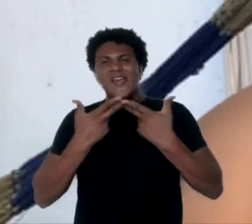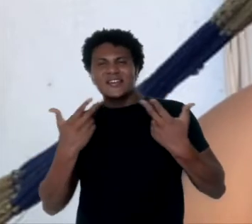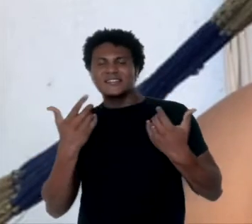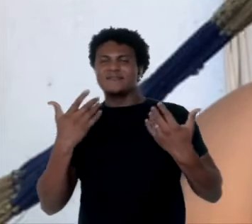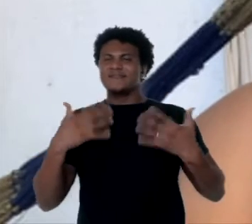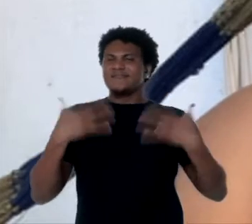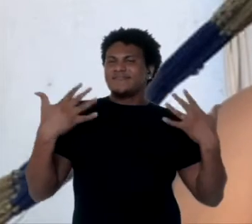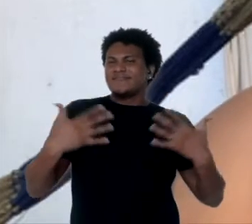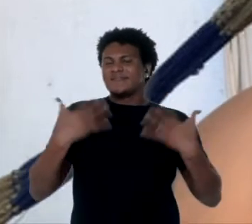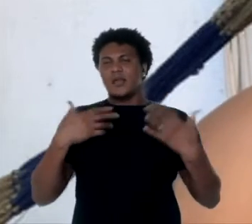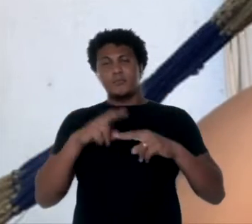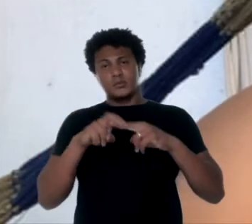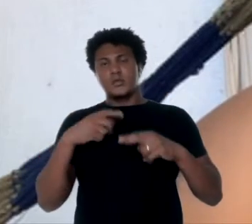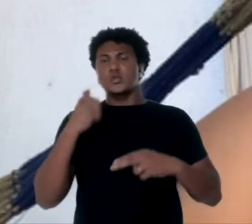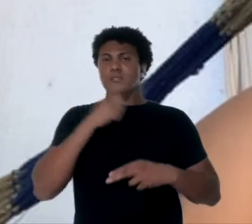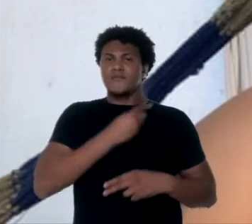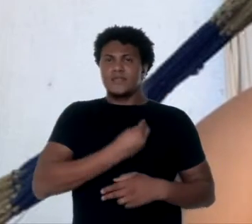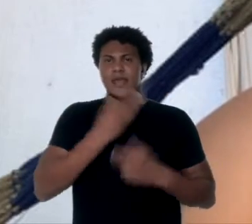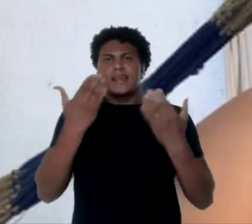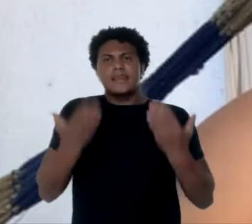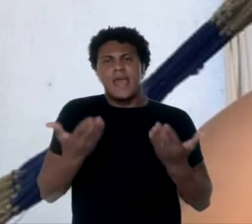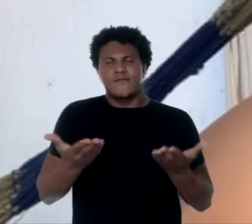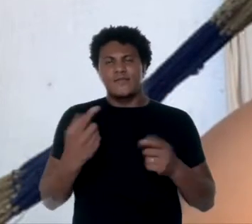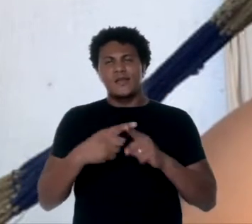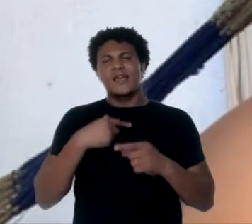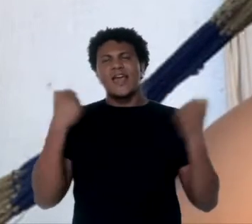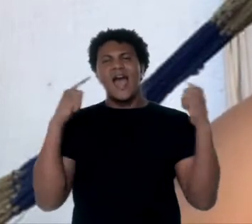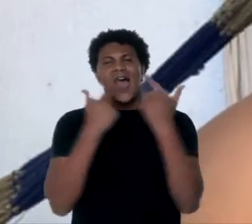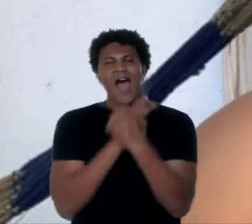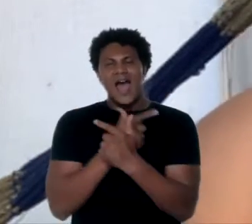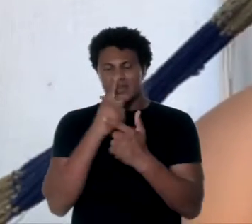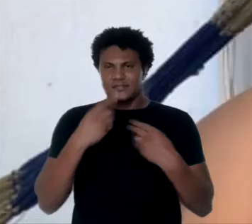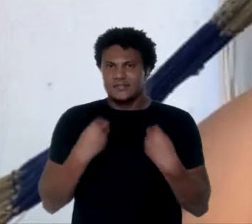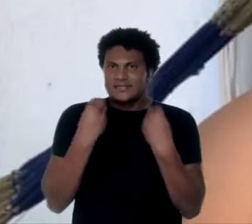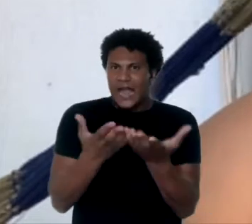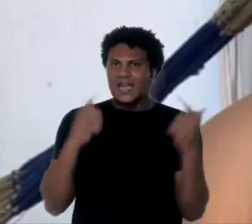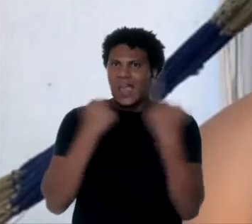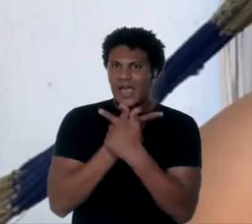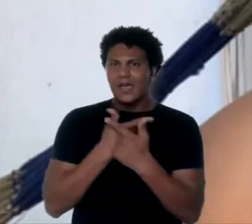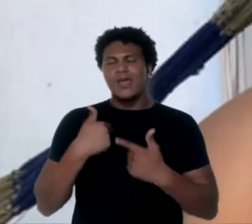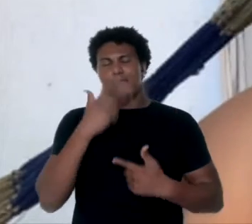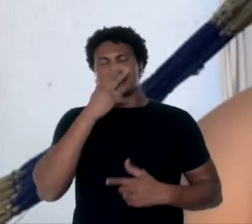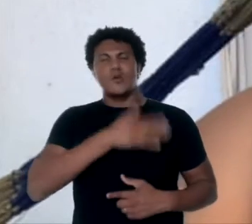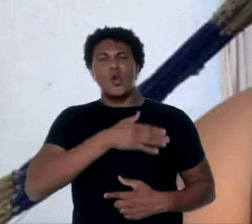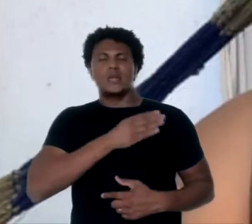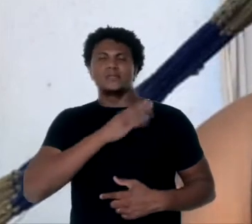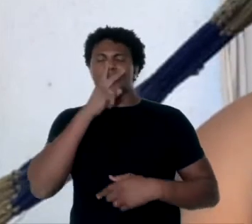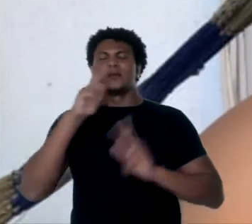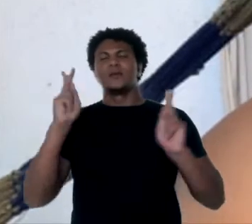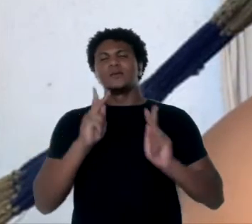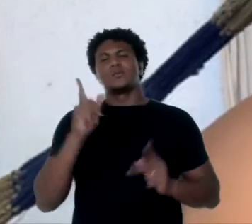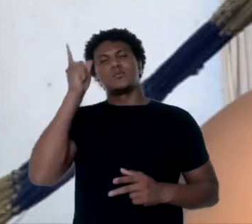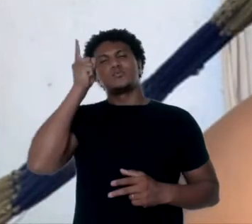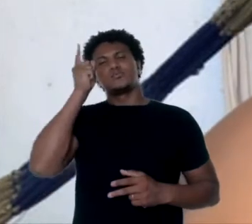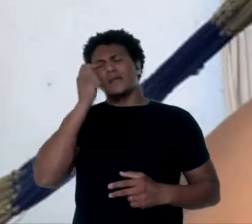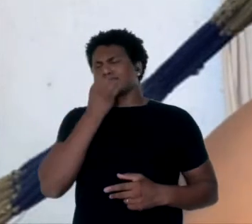pouquinho de humor, porque eu acho que isso deixa as coisas mais leves e fazer as pessoas rirem É uma coisa que enche meu coração de